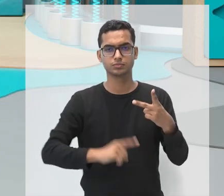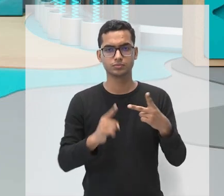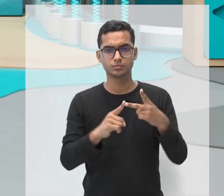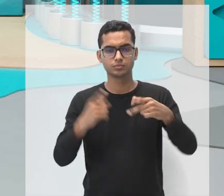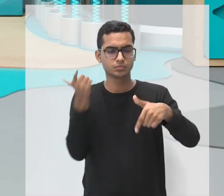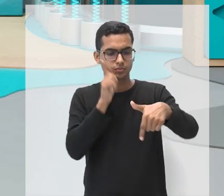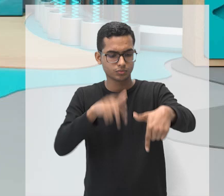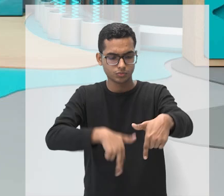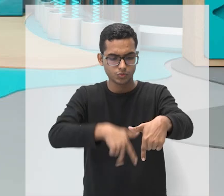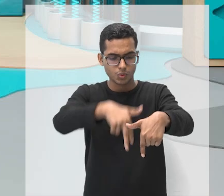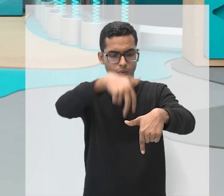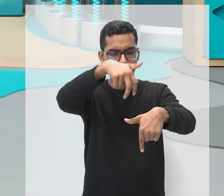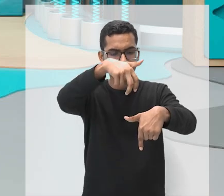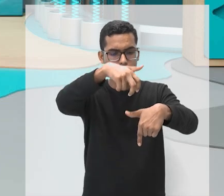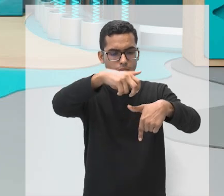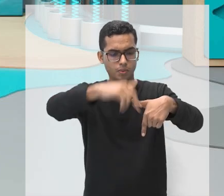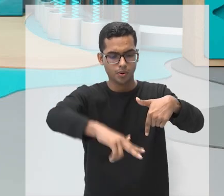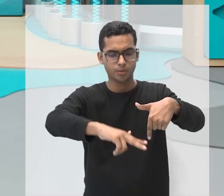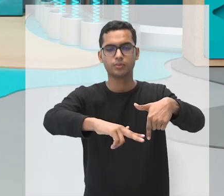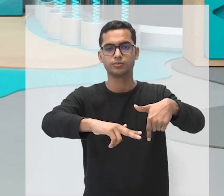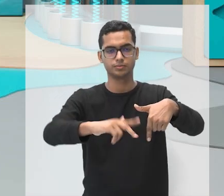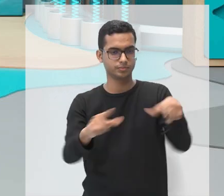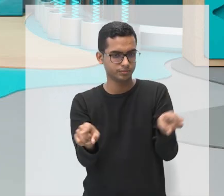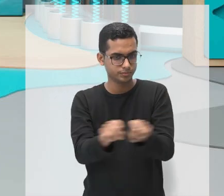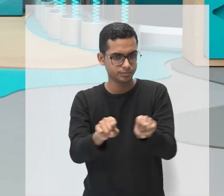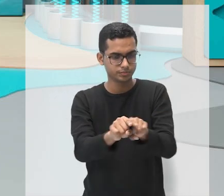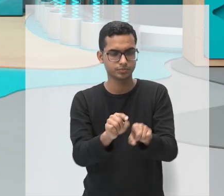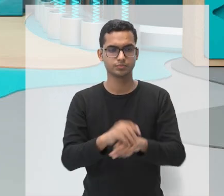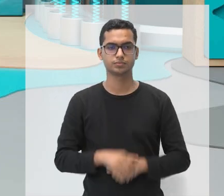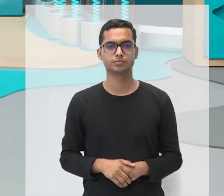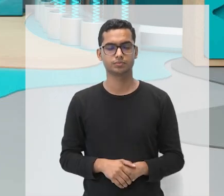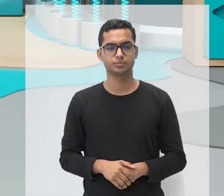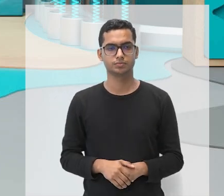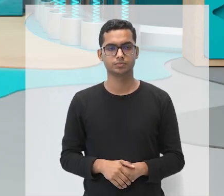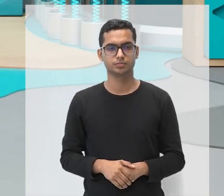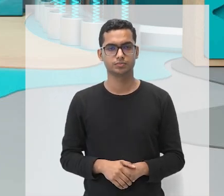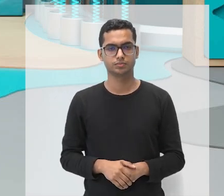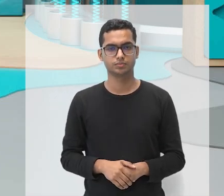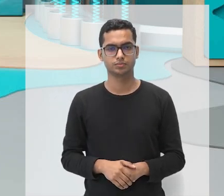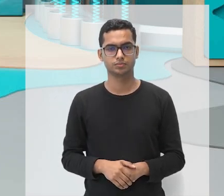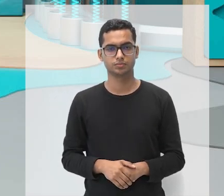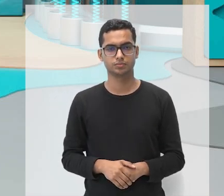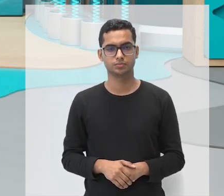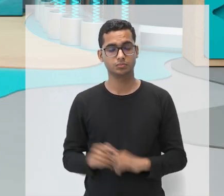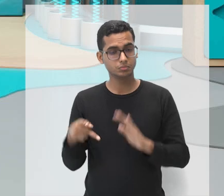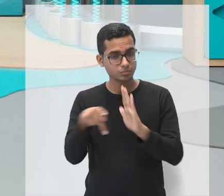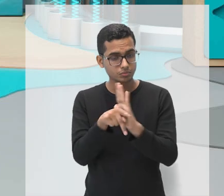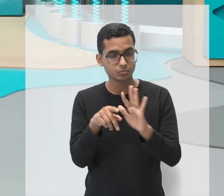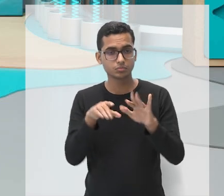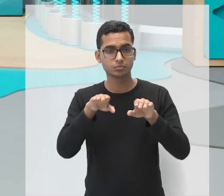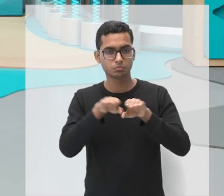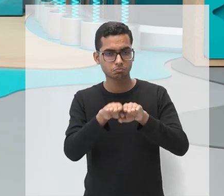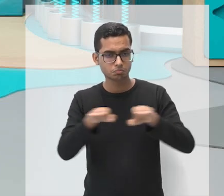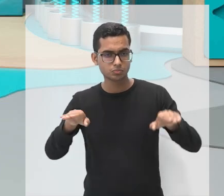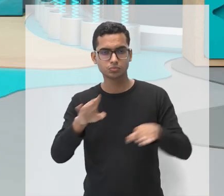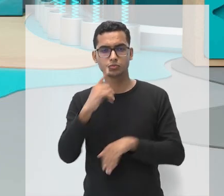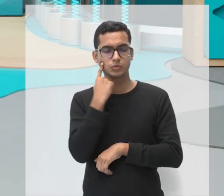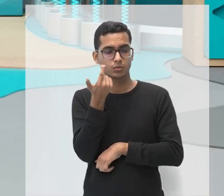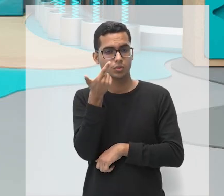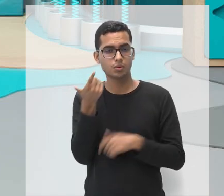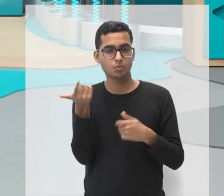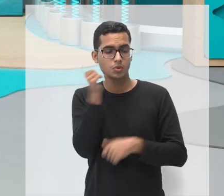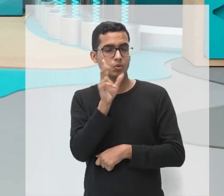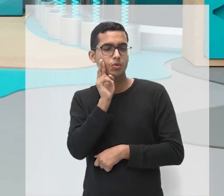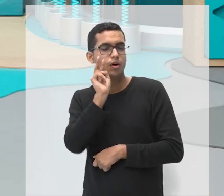obstáculo que vai estar ali mais alto. E os saltos, primeiramente os horizontais, eles vão ser o salto em distância